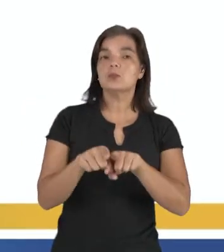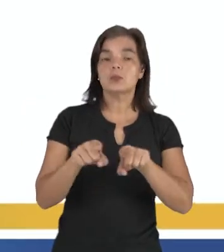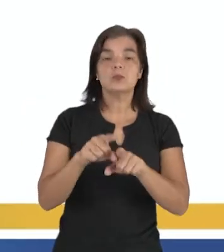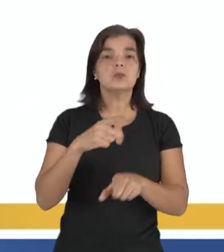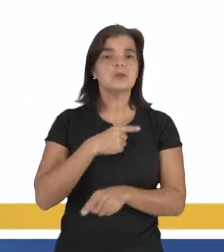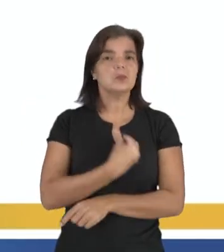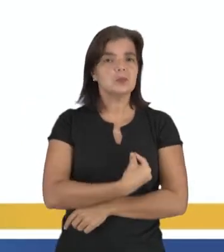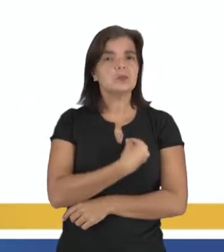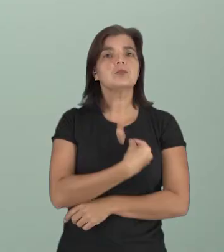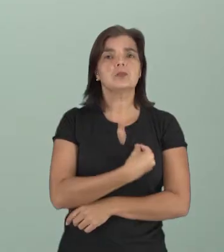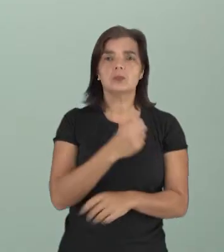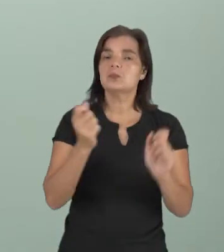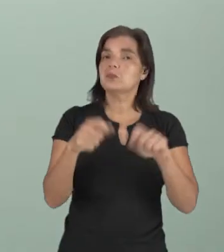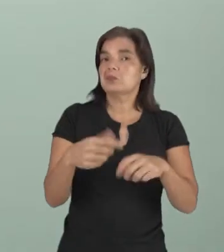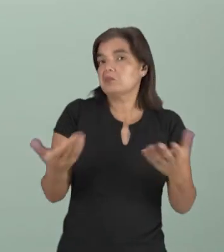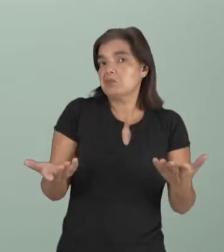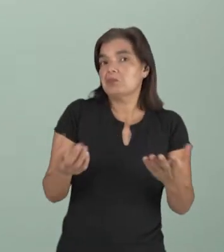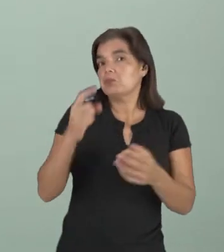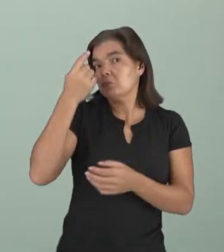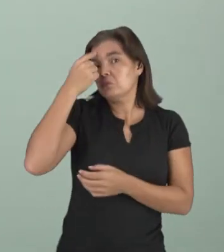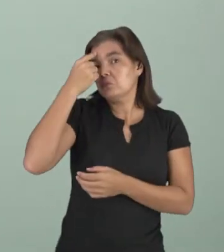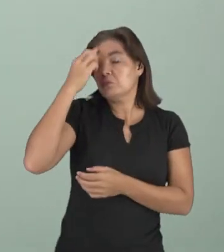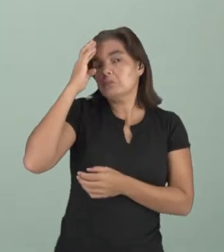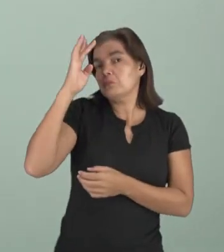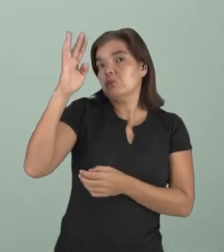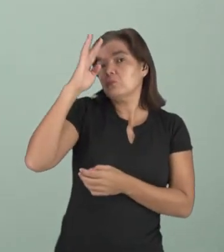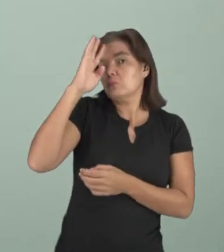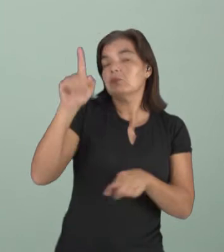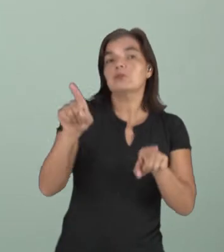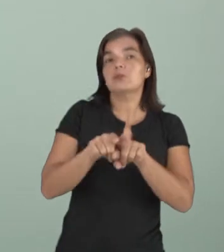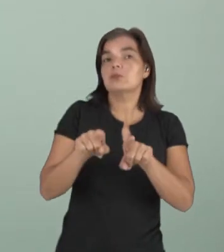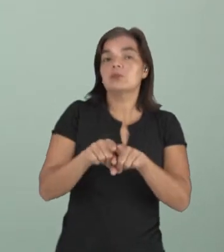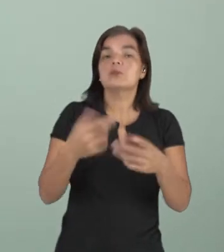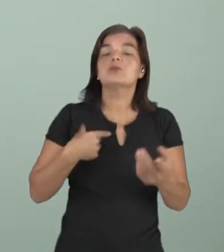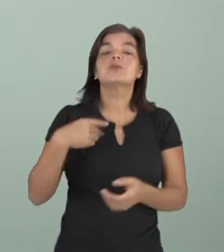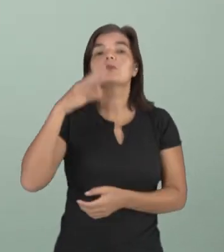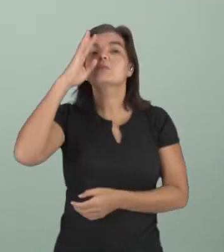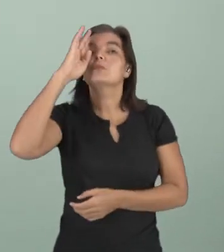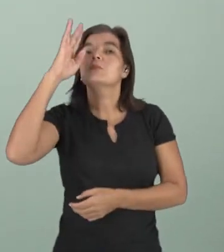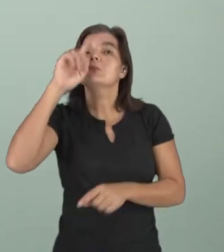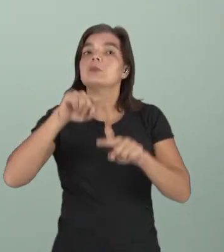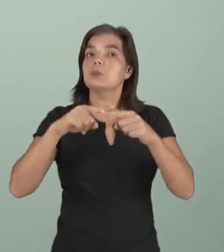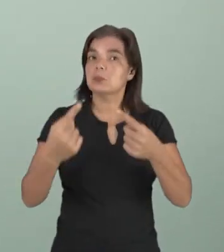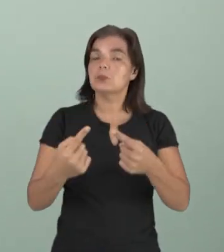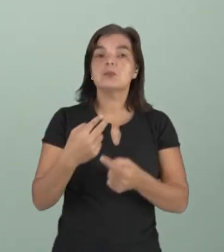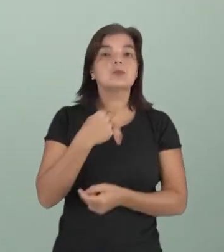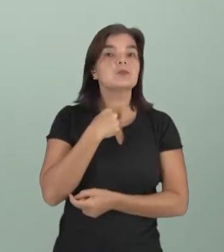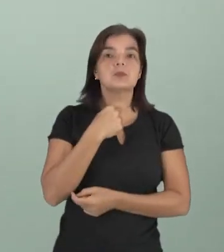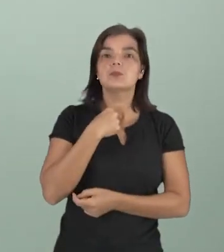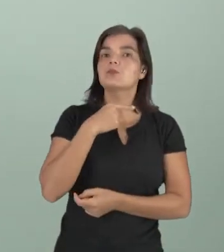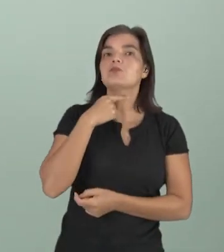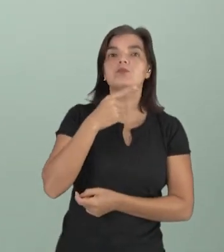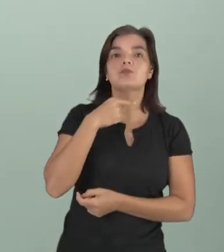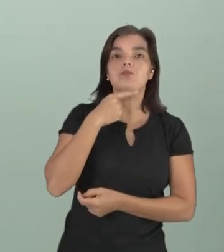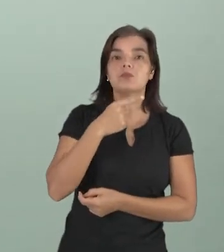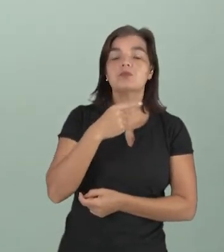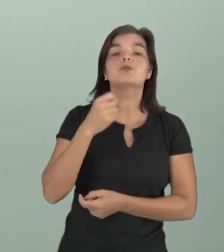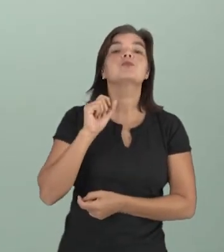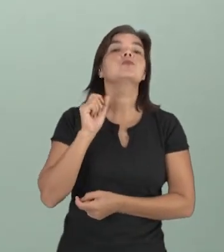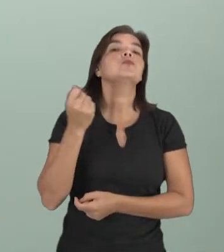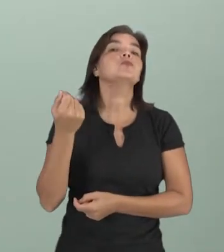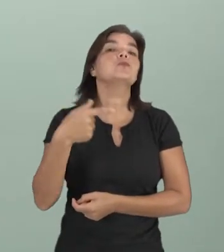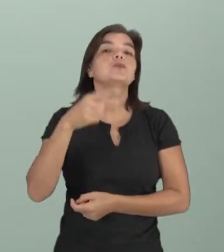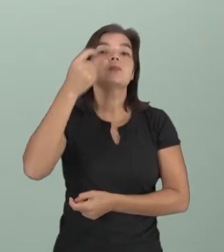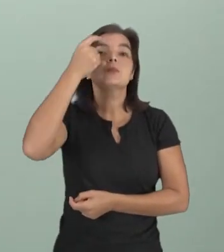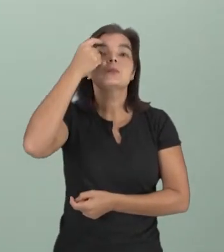tudo que eu estou vivendo aqui pode ser uma criação da minha mente, eu posso estar vivendo em um sonho, mas eu não posso duvidar de que eu penso.